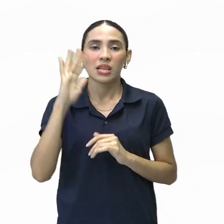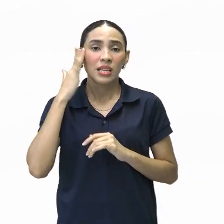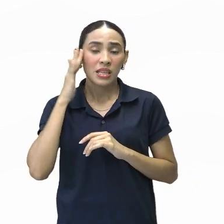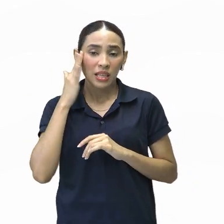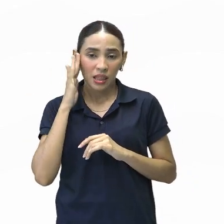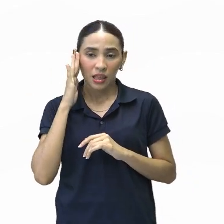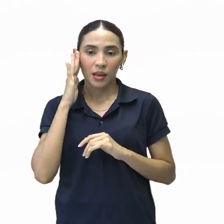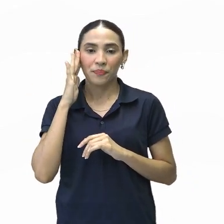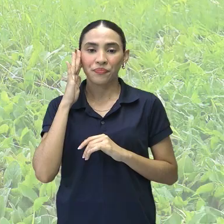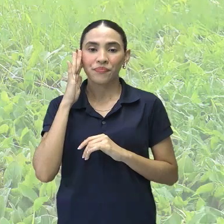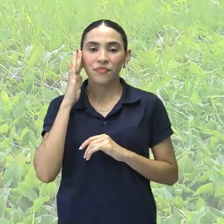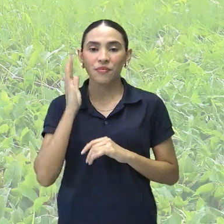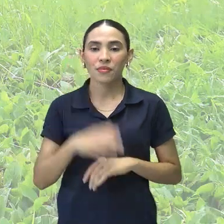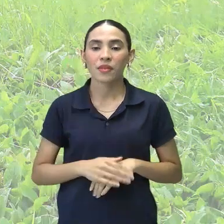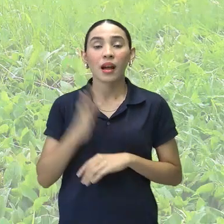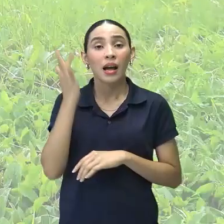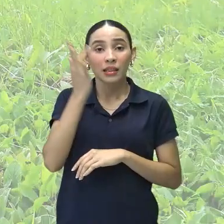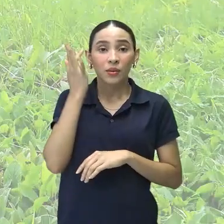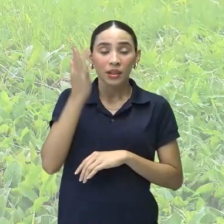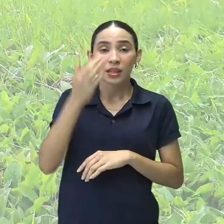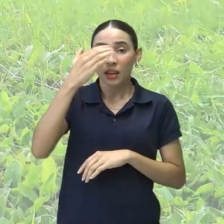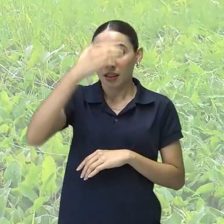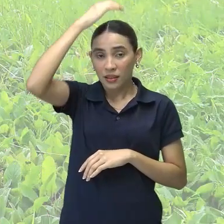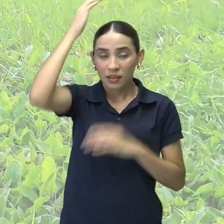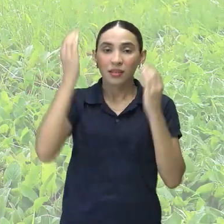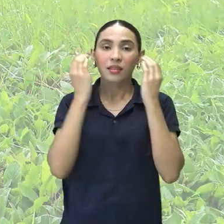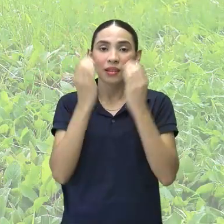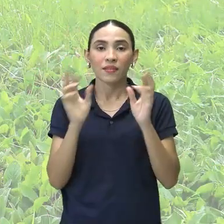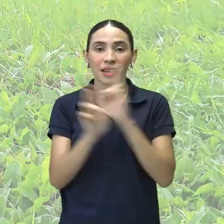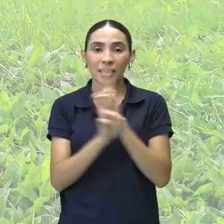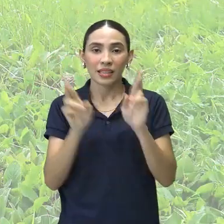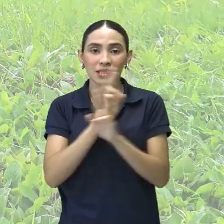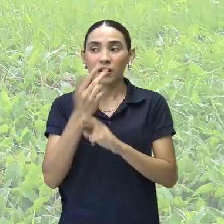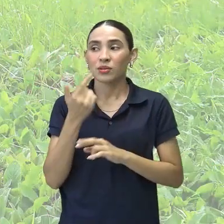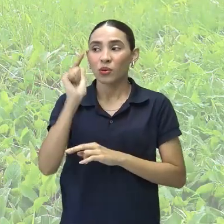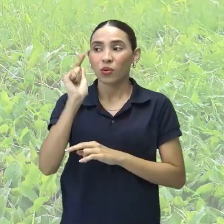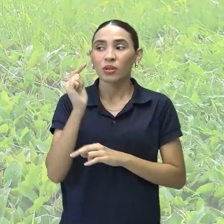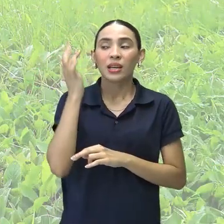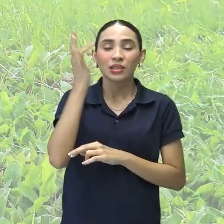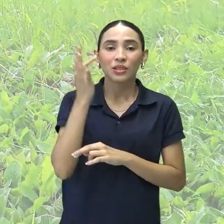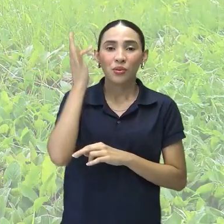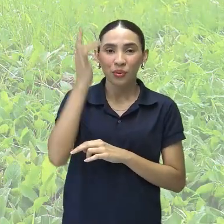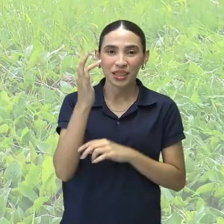entender a teoria de Darwin em relação às outras teorias